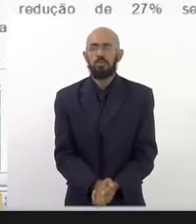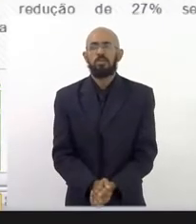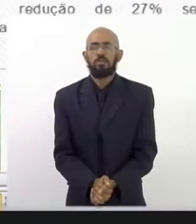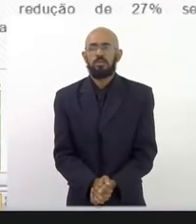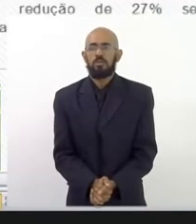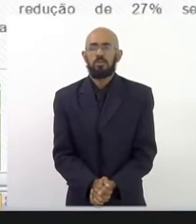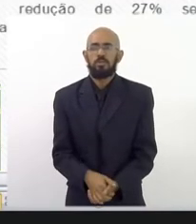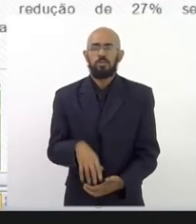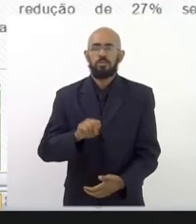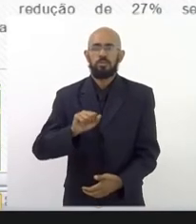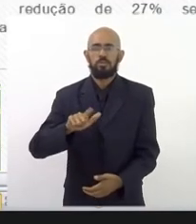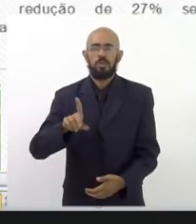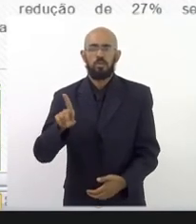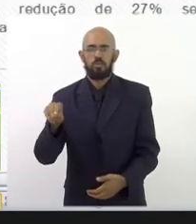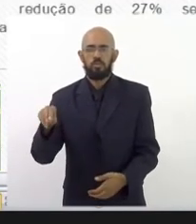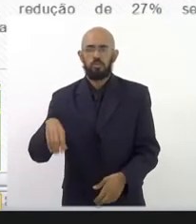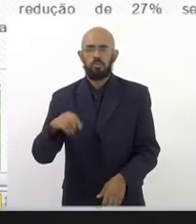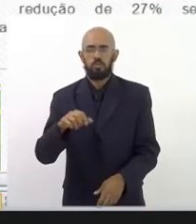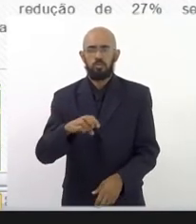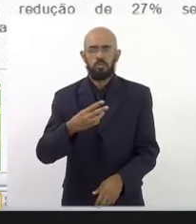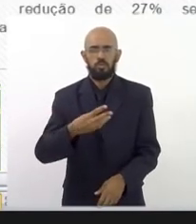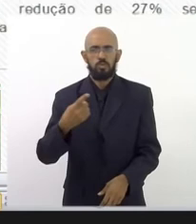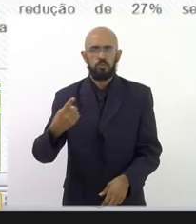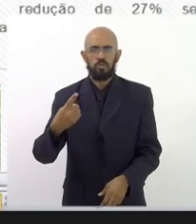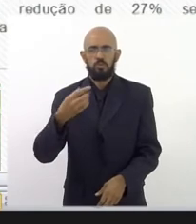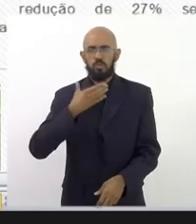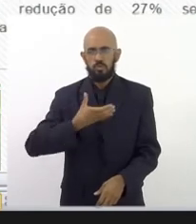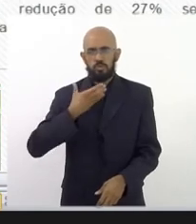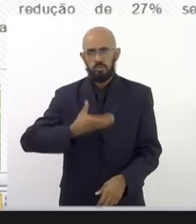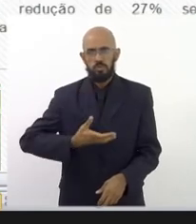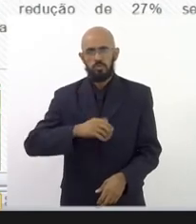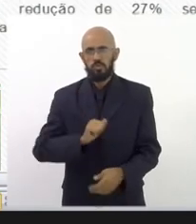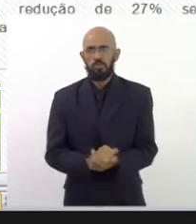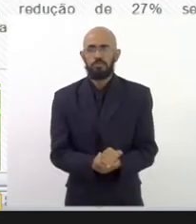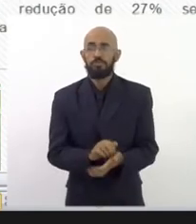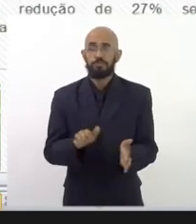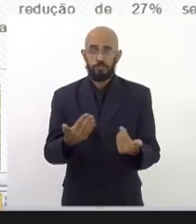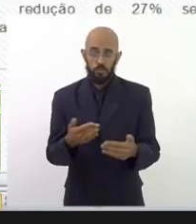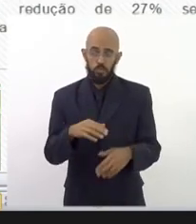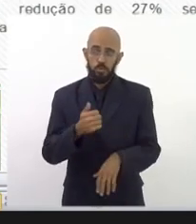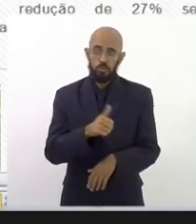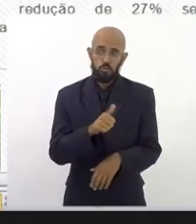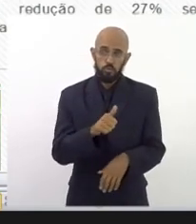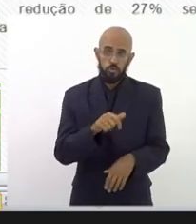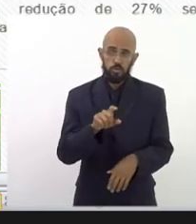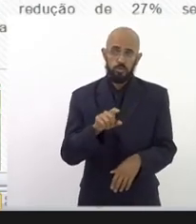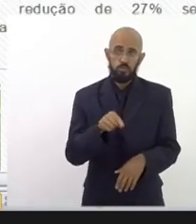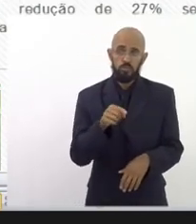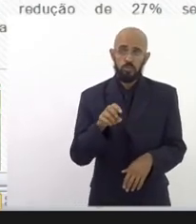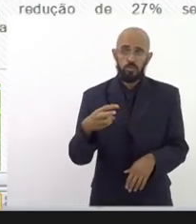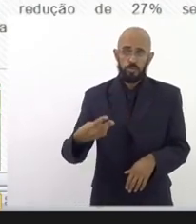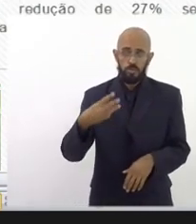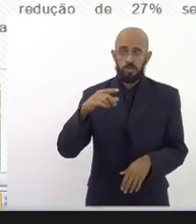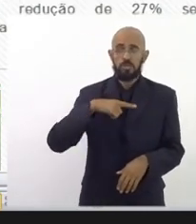em 31/12, inscritos em 21. Então, dentro desses 11, tem 3 bi